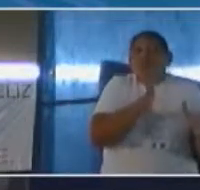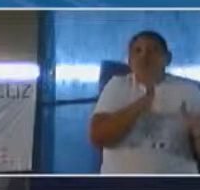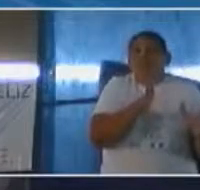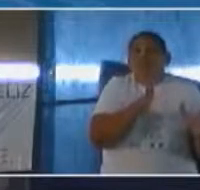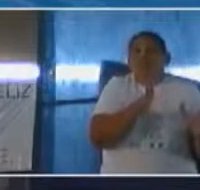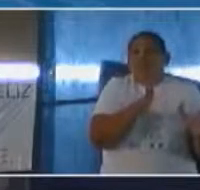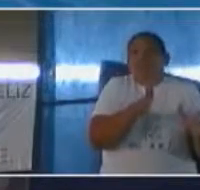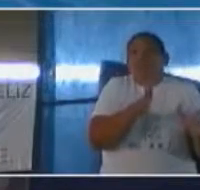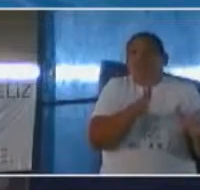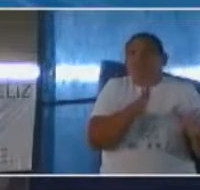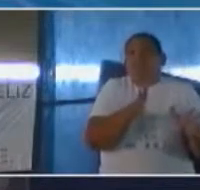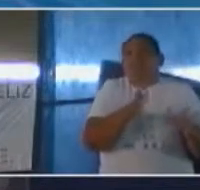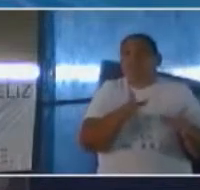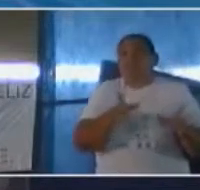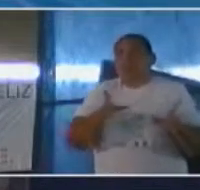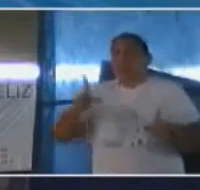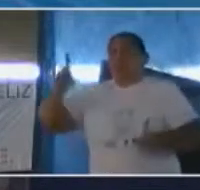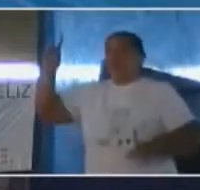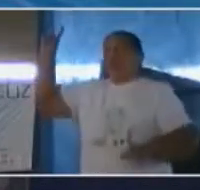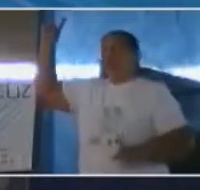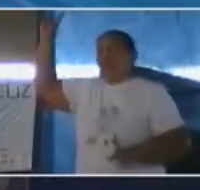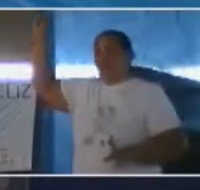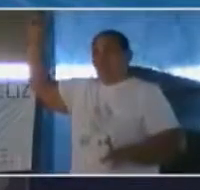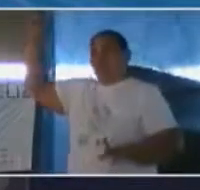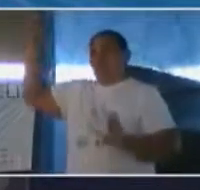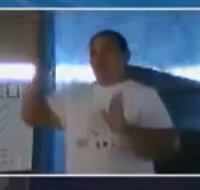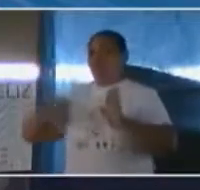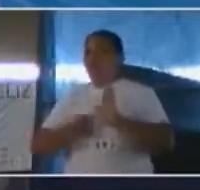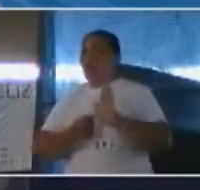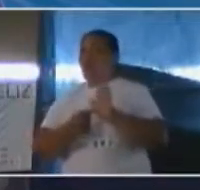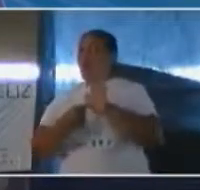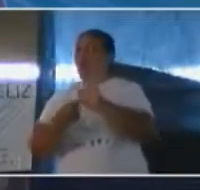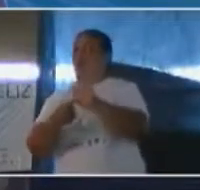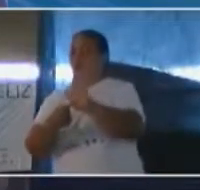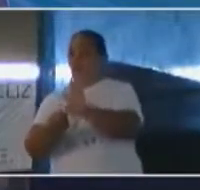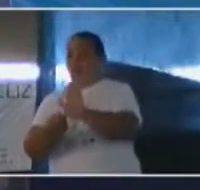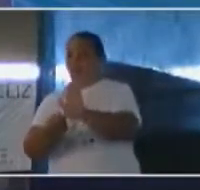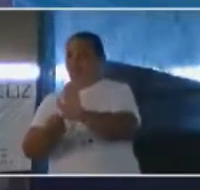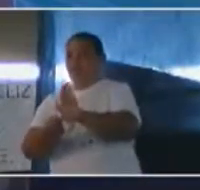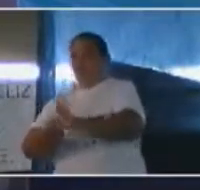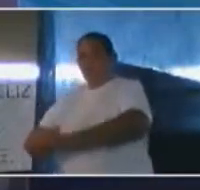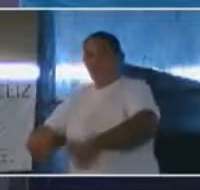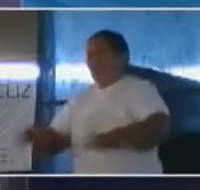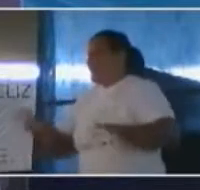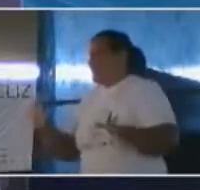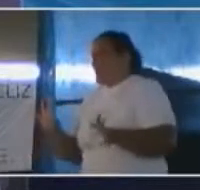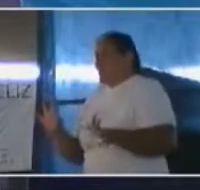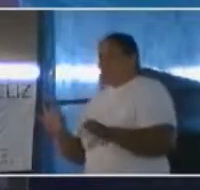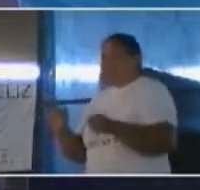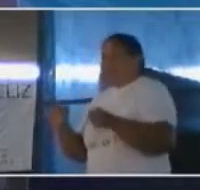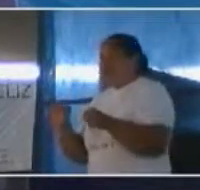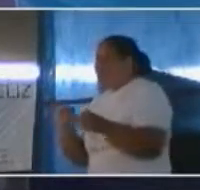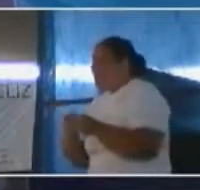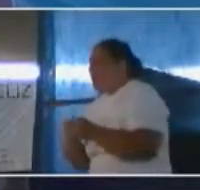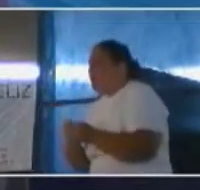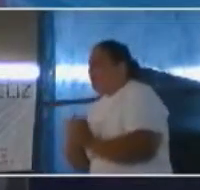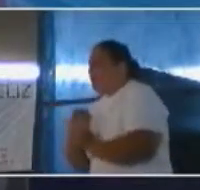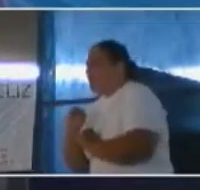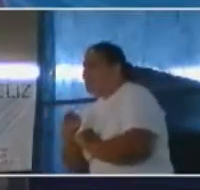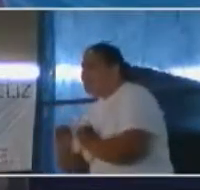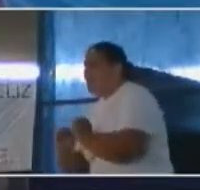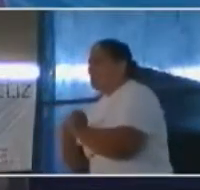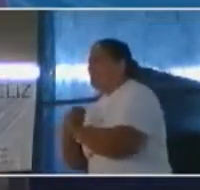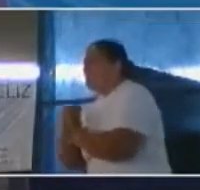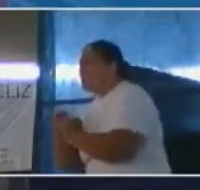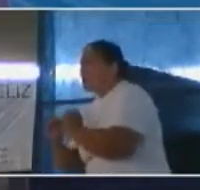de que Deus nos dá a oportunidade de gerar ações ali onde nós vivemos, do